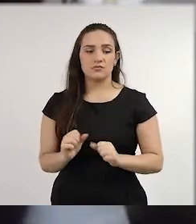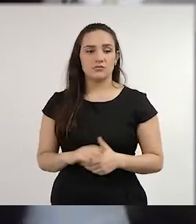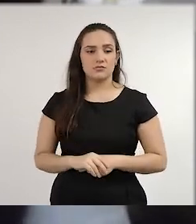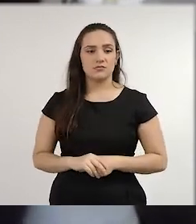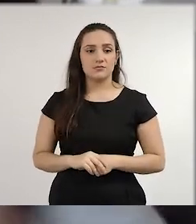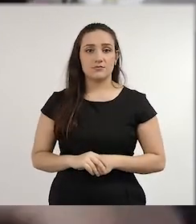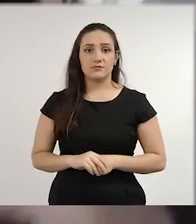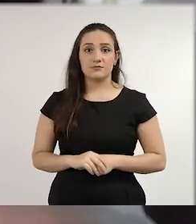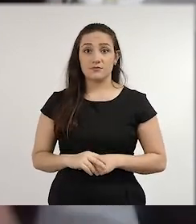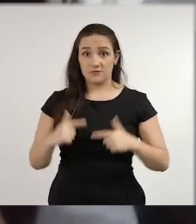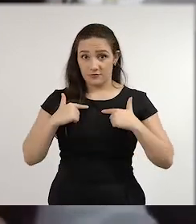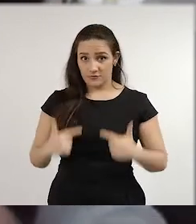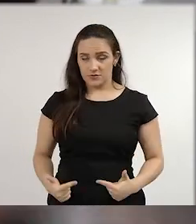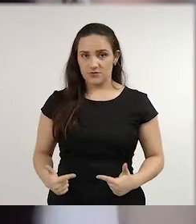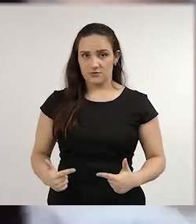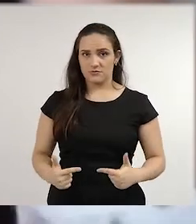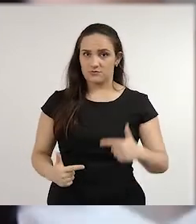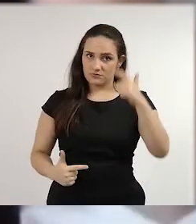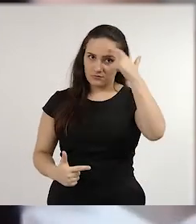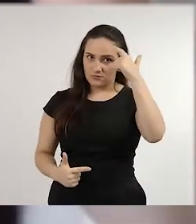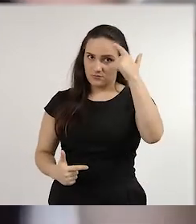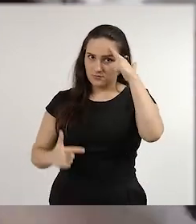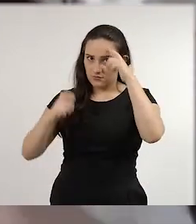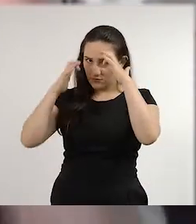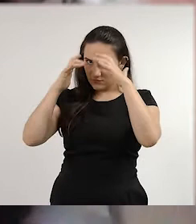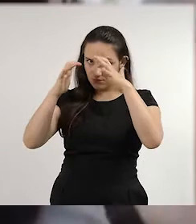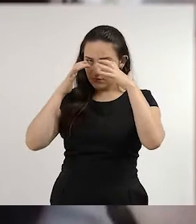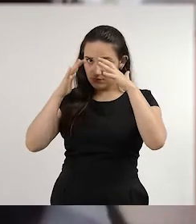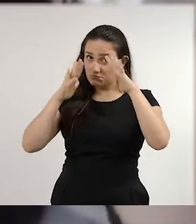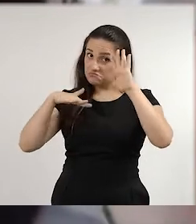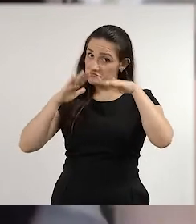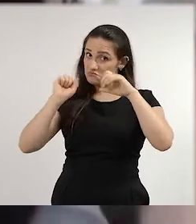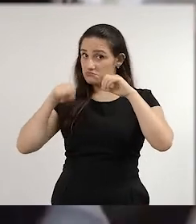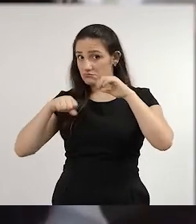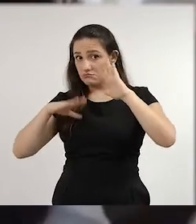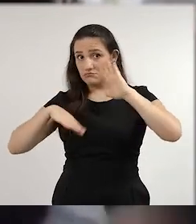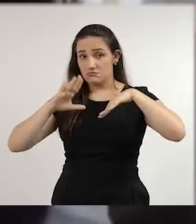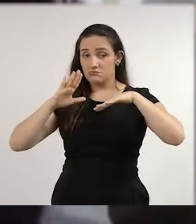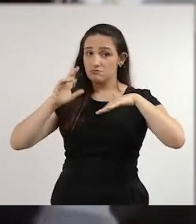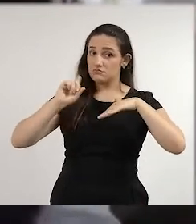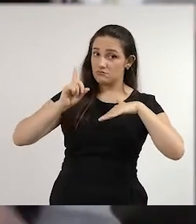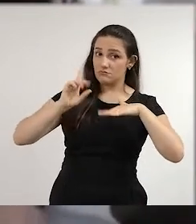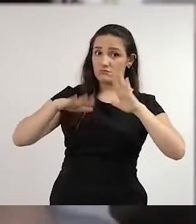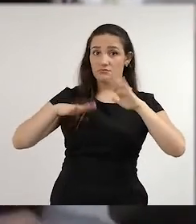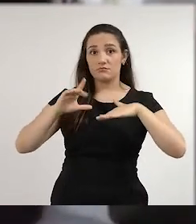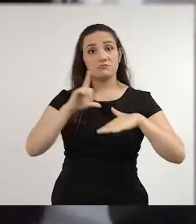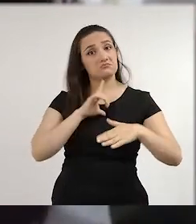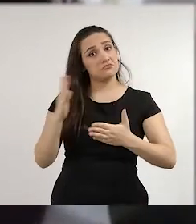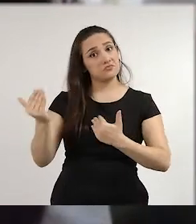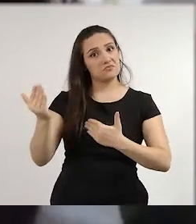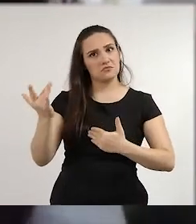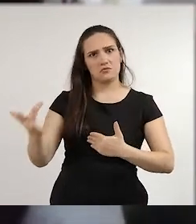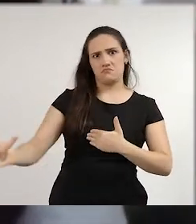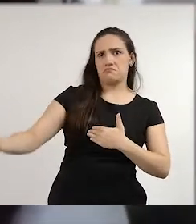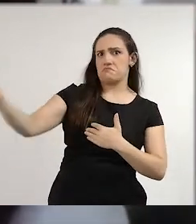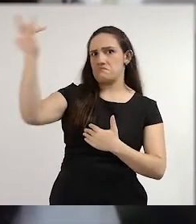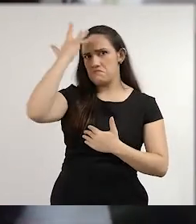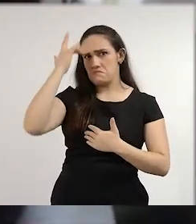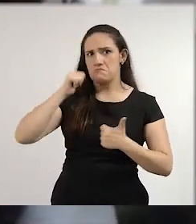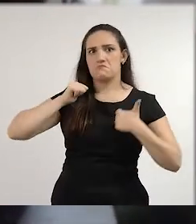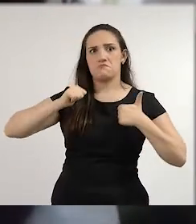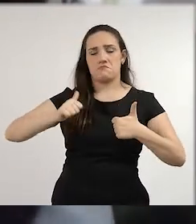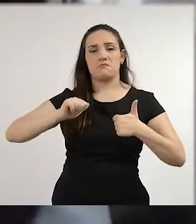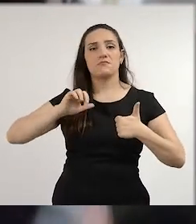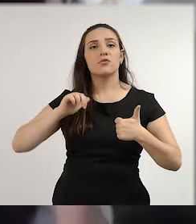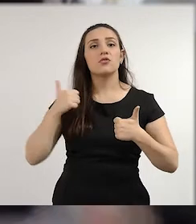do parto. Físico, psíquico, talvez sim, talvez não. Existem adolescentes muito maduras,